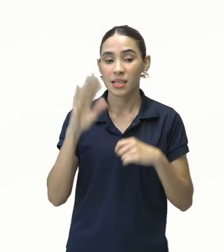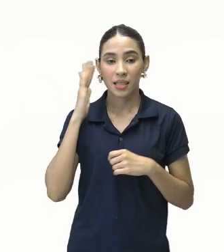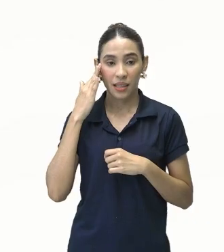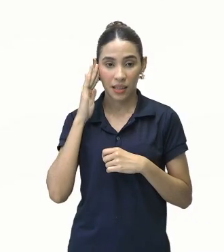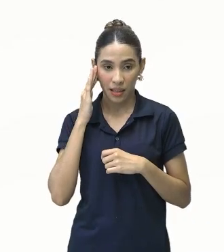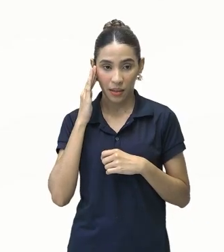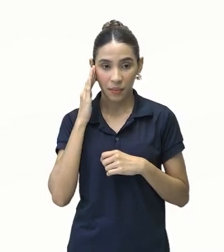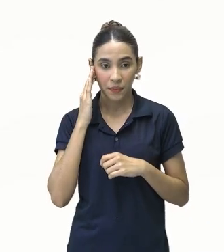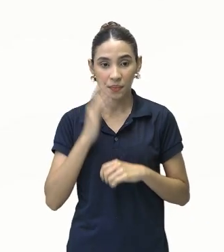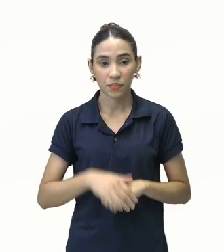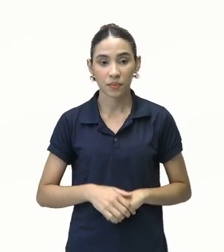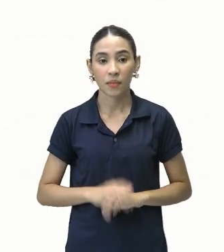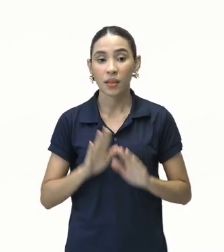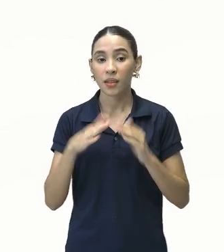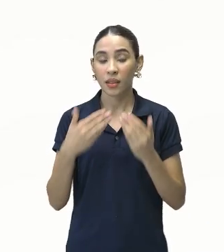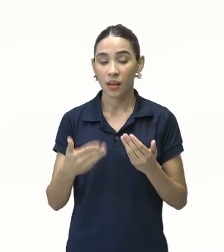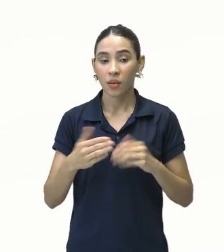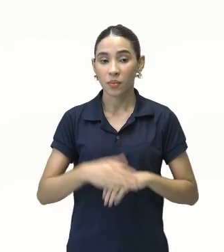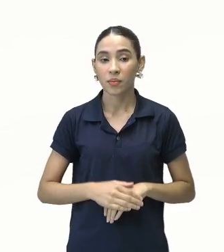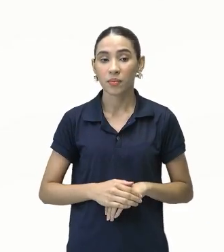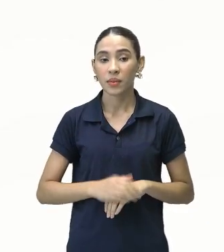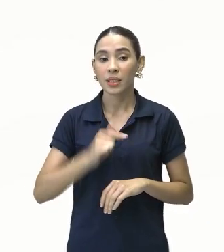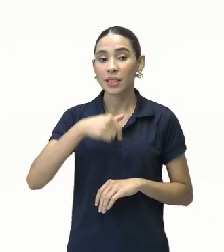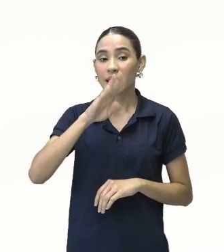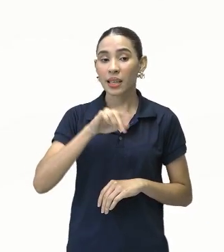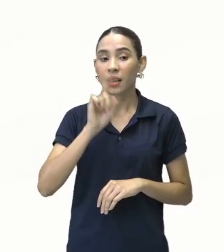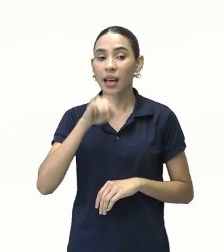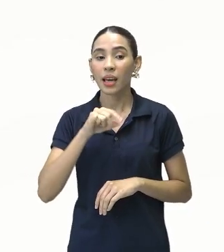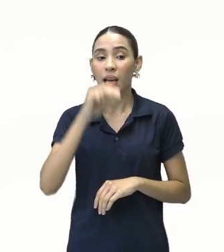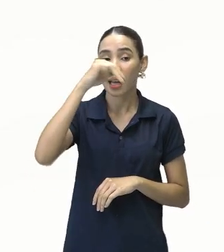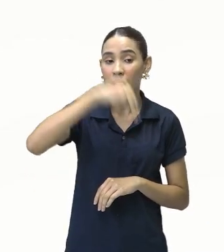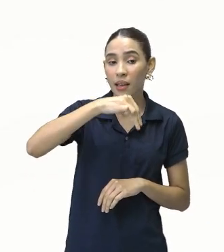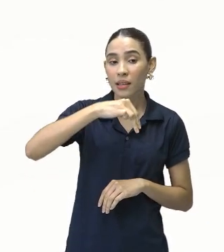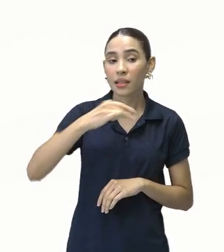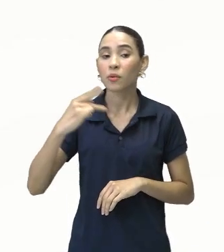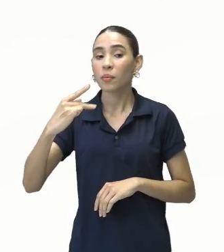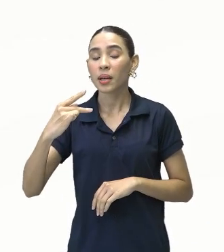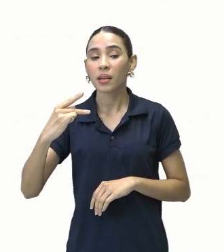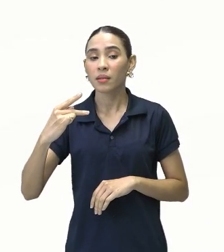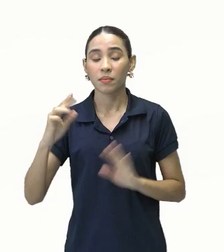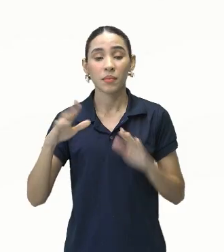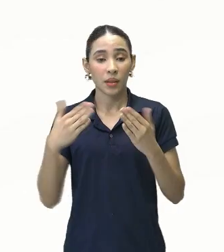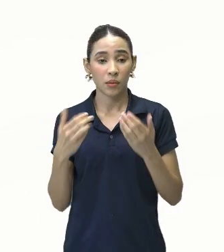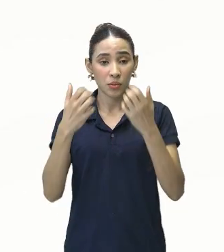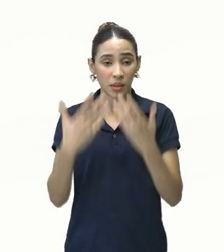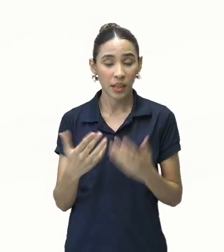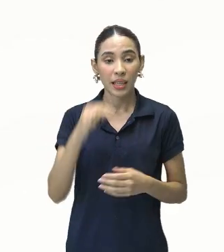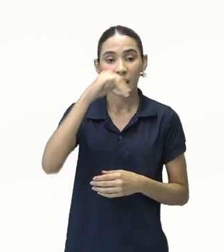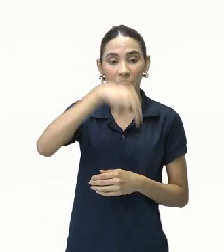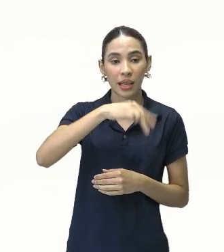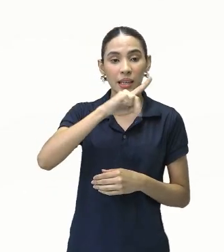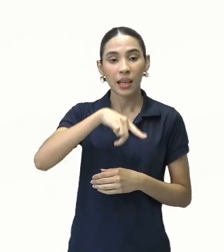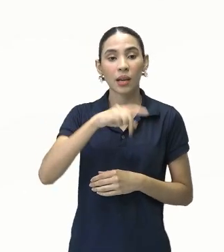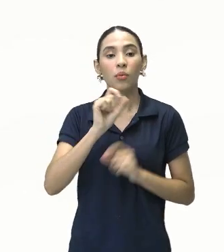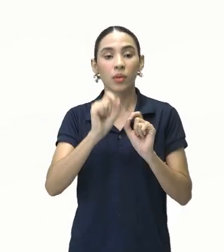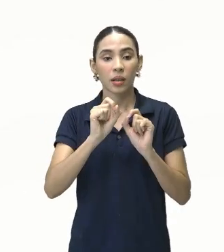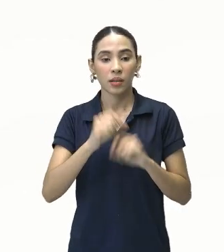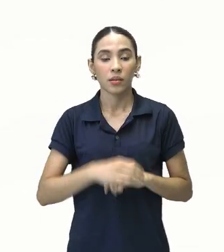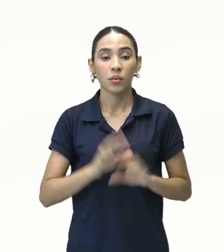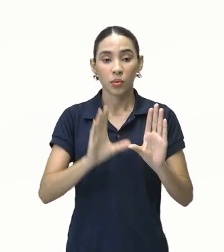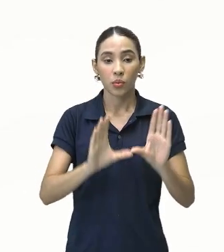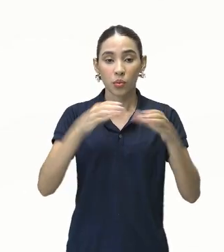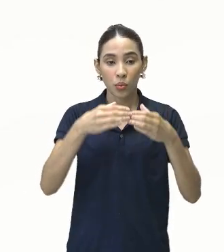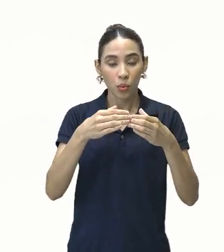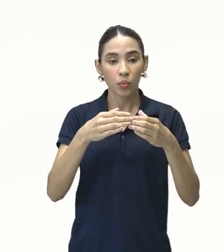entender? Primeiramente, quem é o N e quem é o P? Como eu falei, o N será o nosso